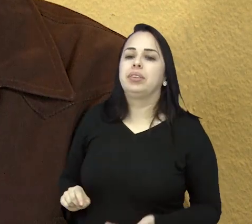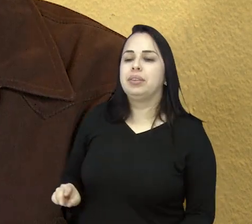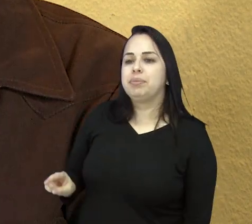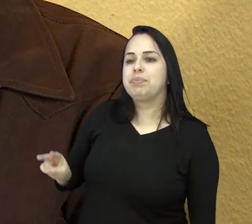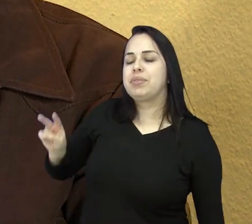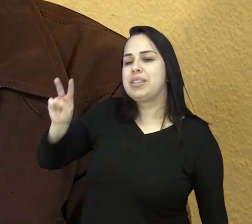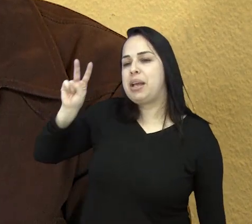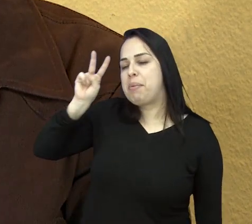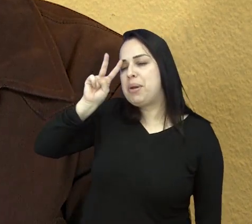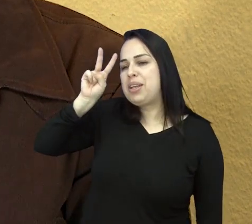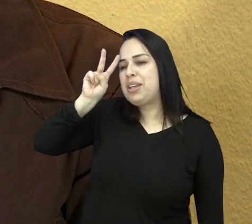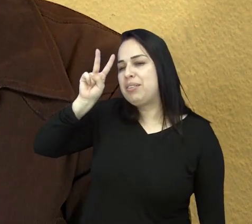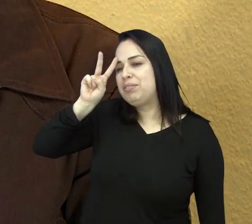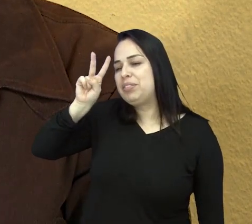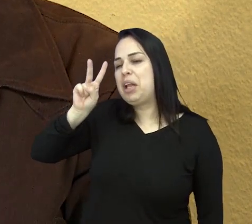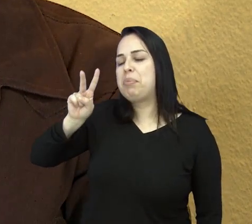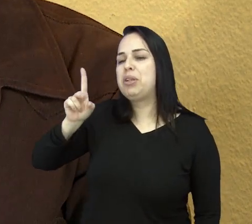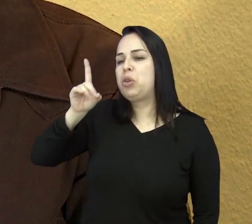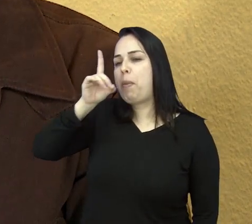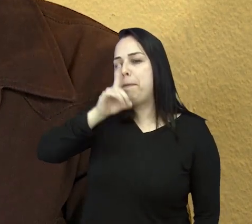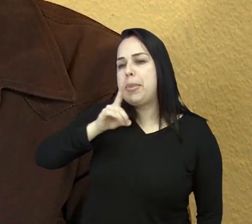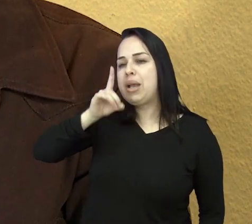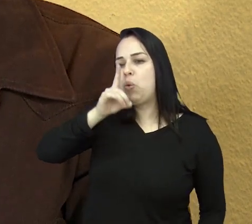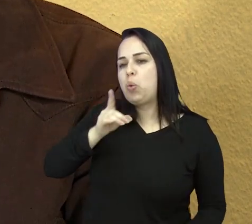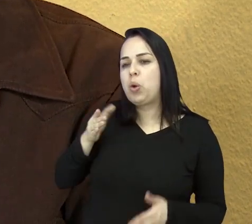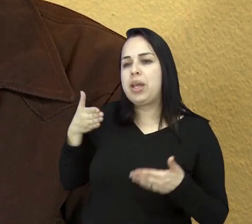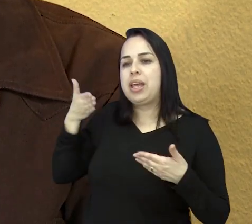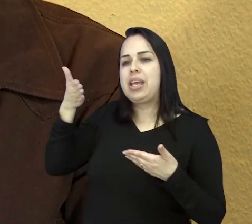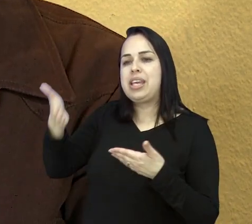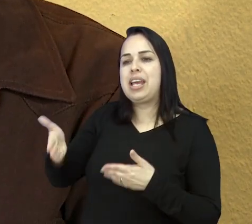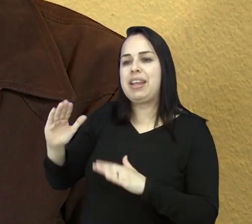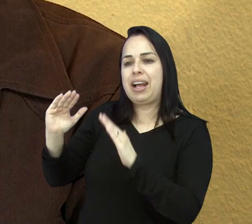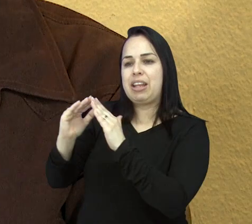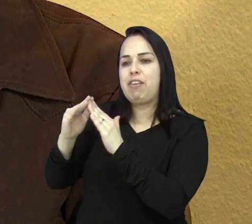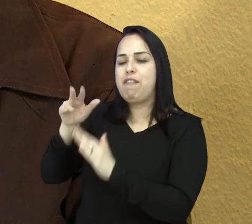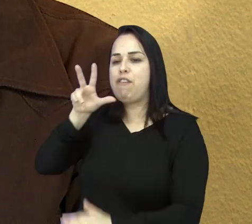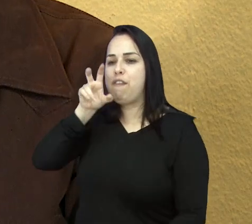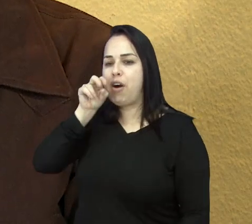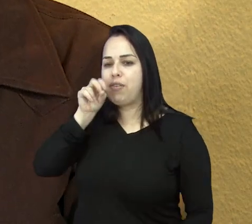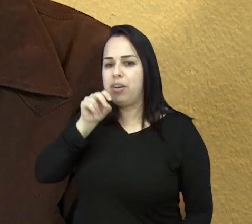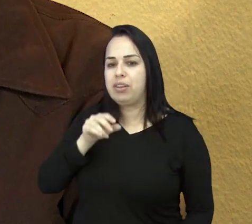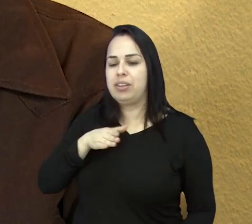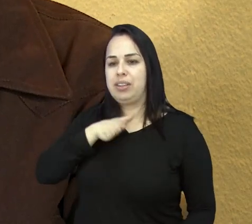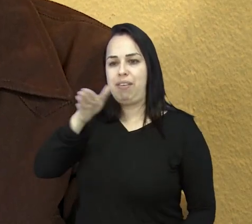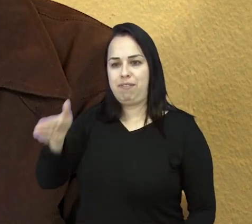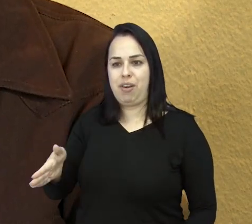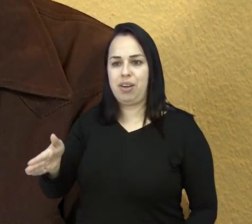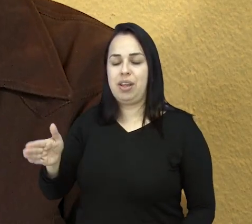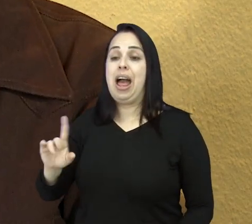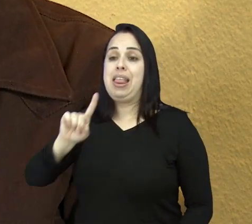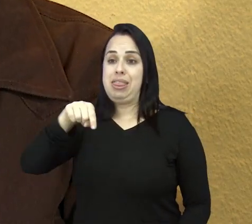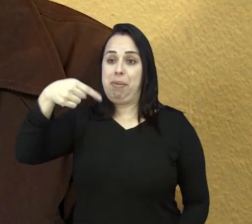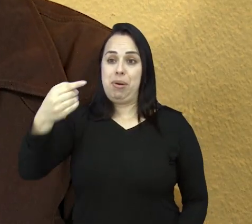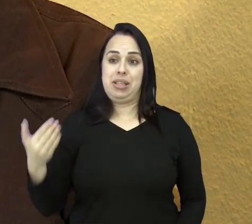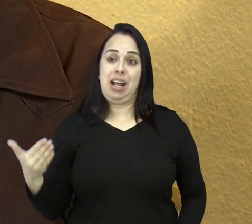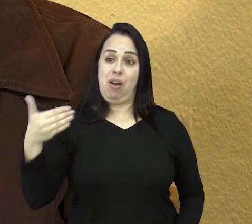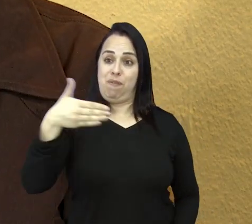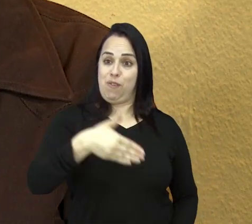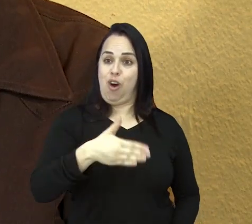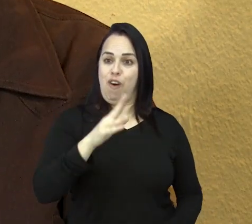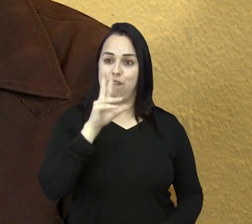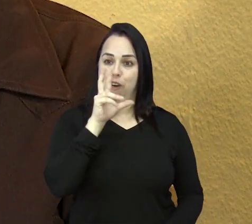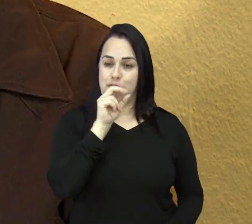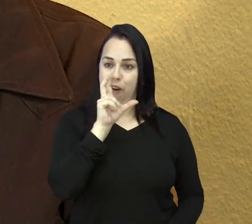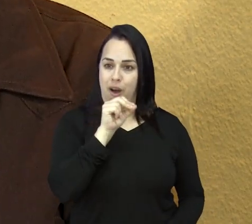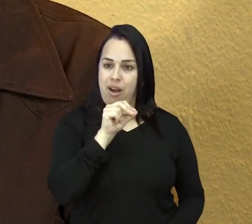casa dos avós. Tinha aquela primeira parada na avó materna, depois a segunda parada, né, nos avós paternos,